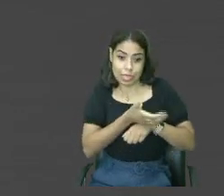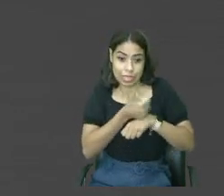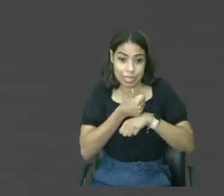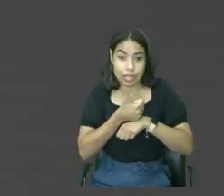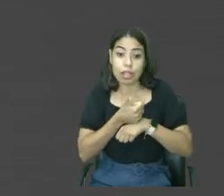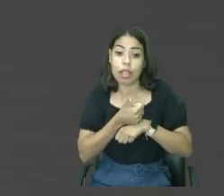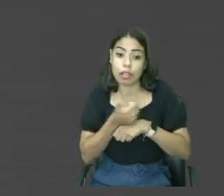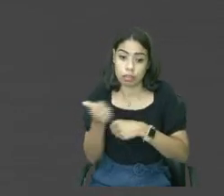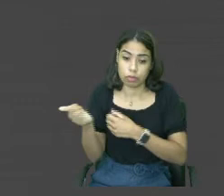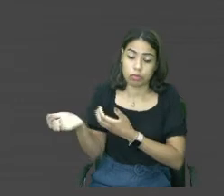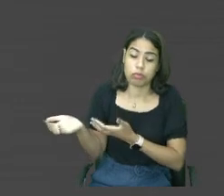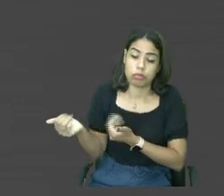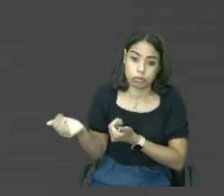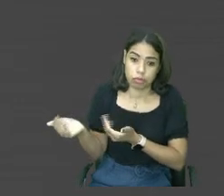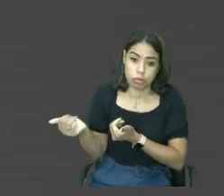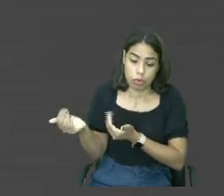jovem.